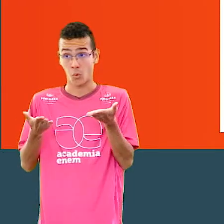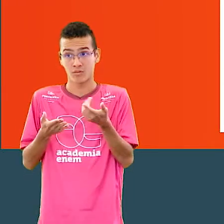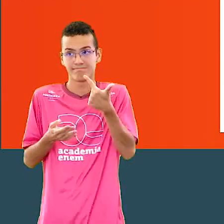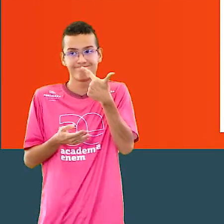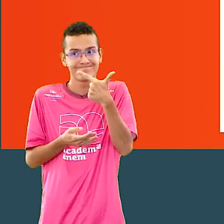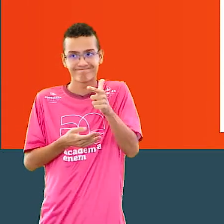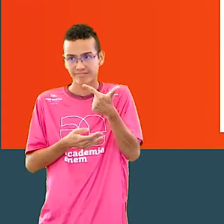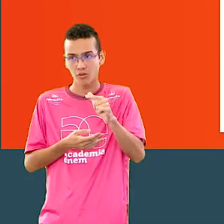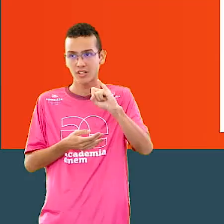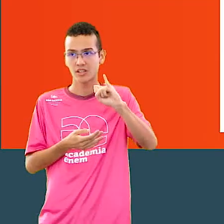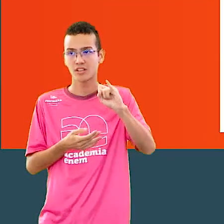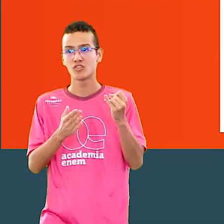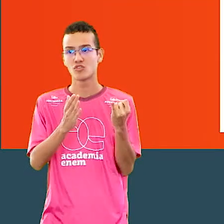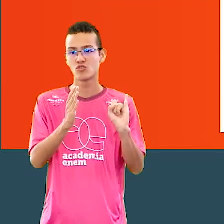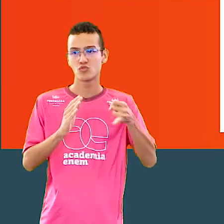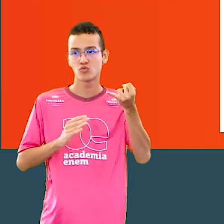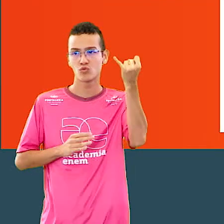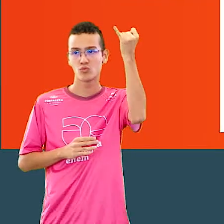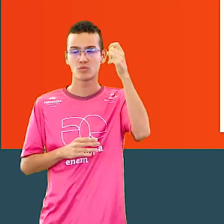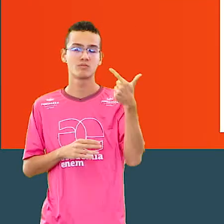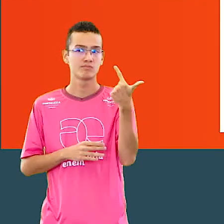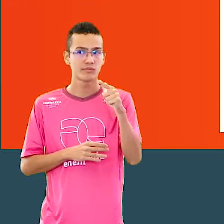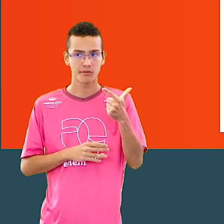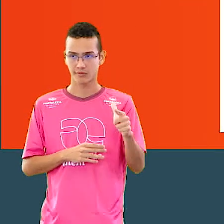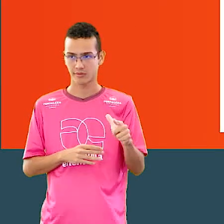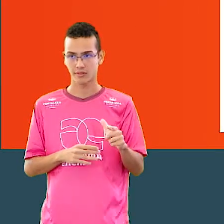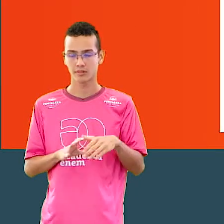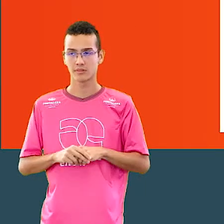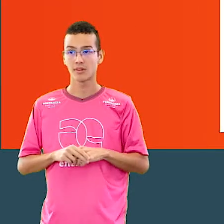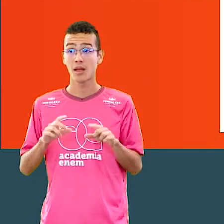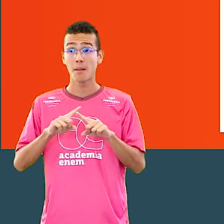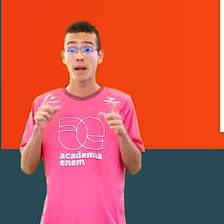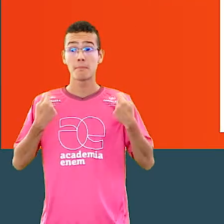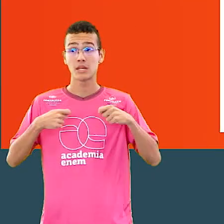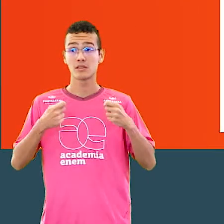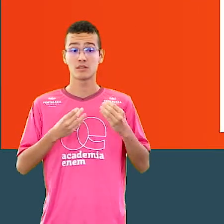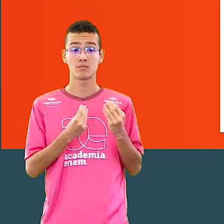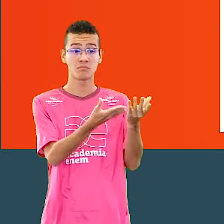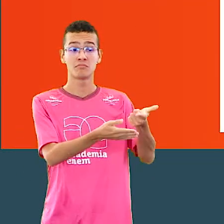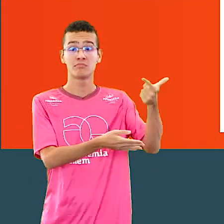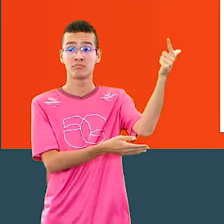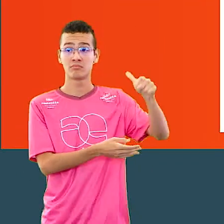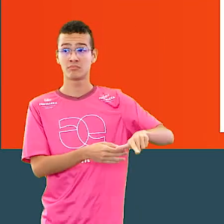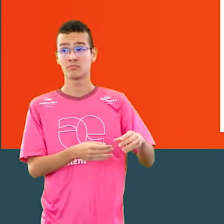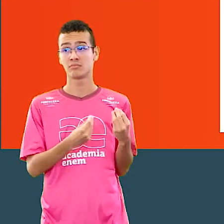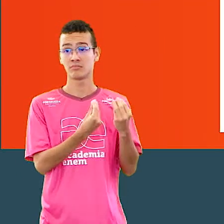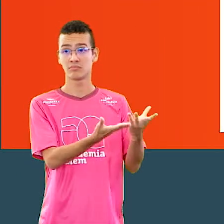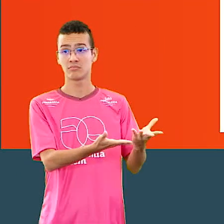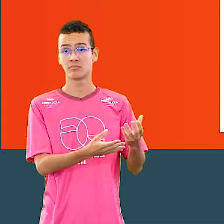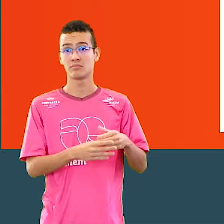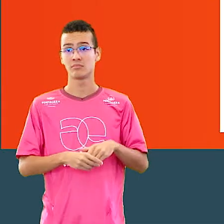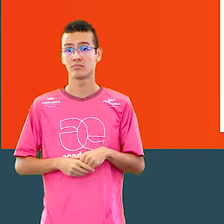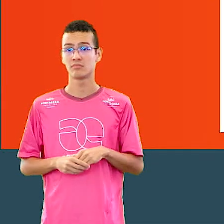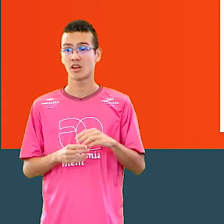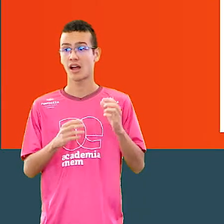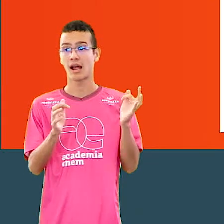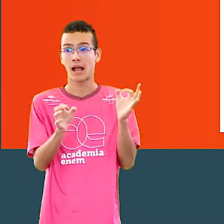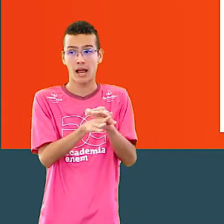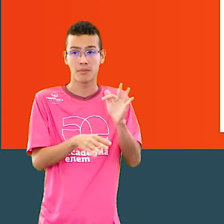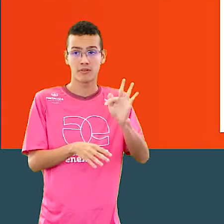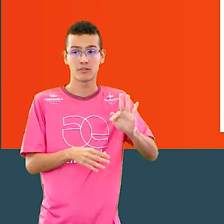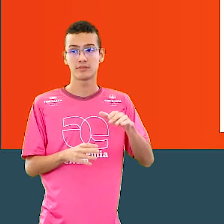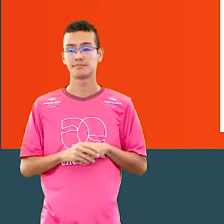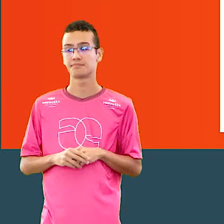zero, mas você tem que pagar. Você tem que devolver o dinheiro que foi investido, tá certo? E o ProUni? O ProUni